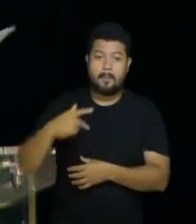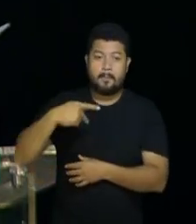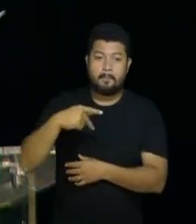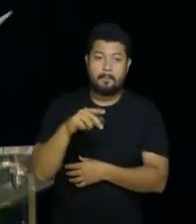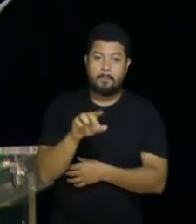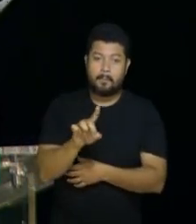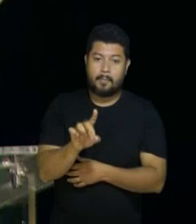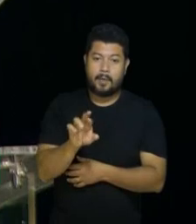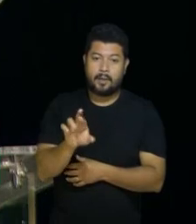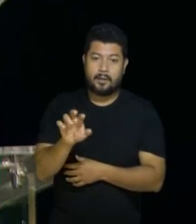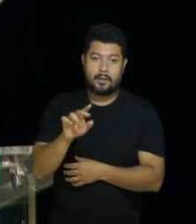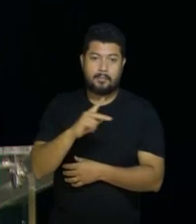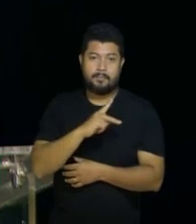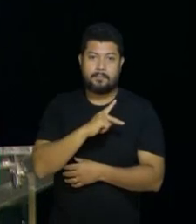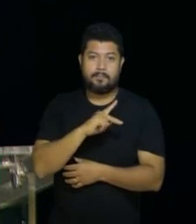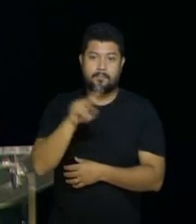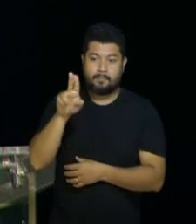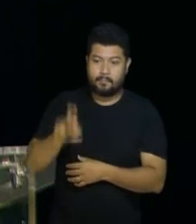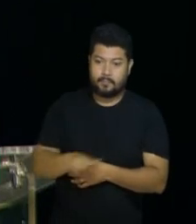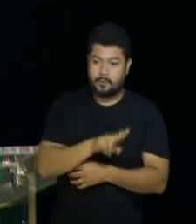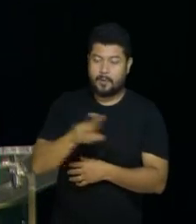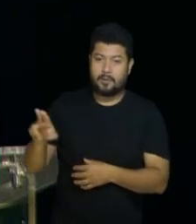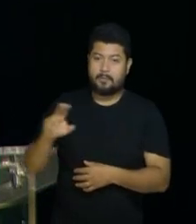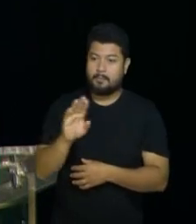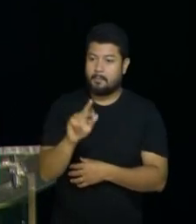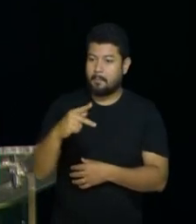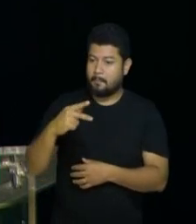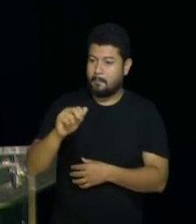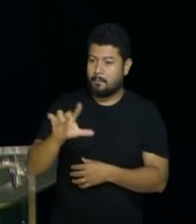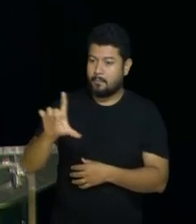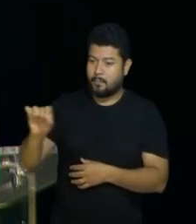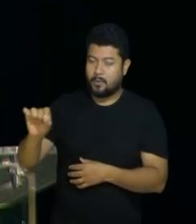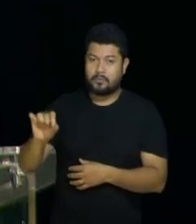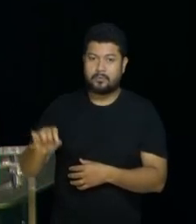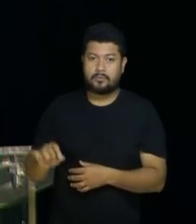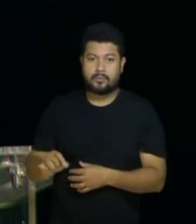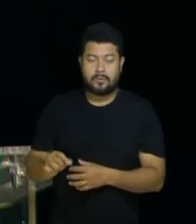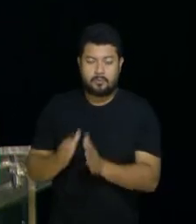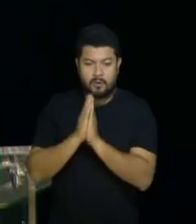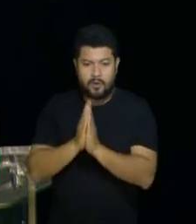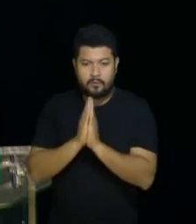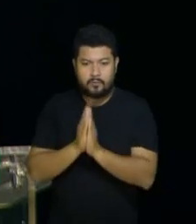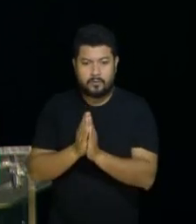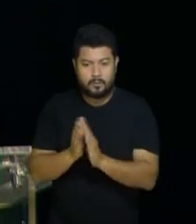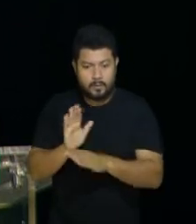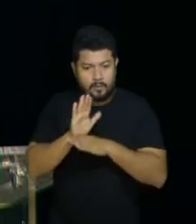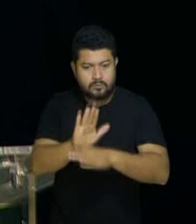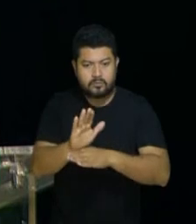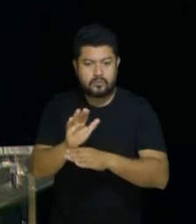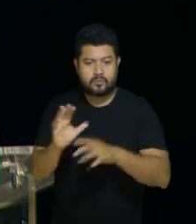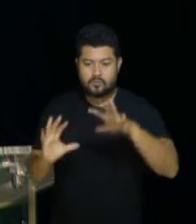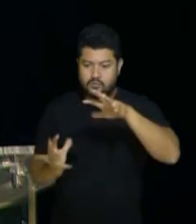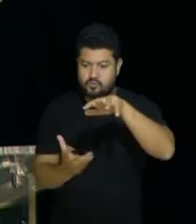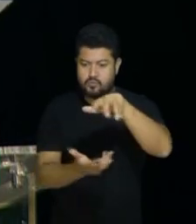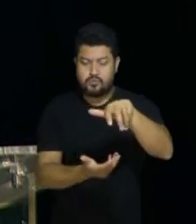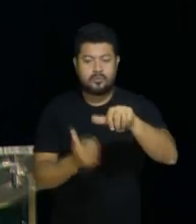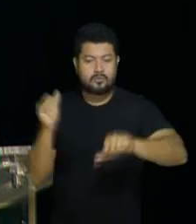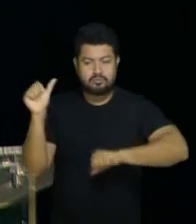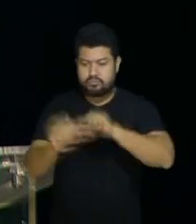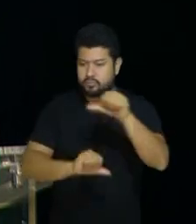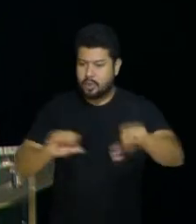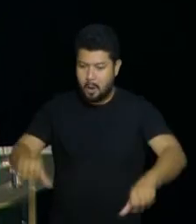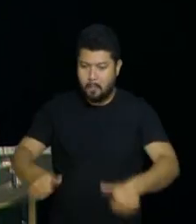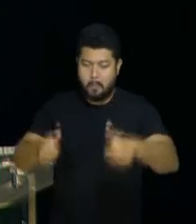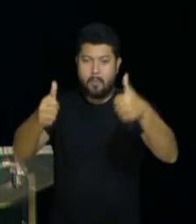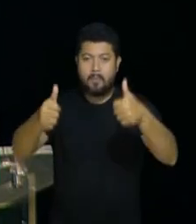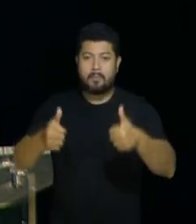procurem deixar o mundo melhor do que encontrastes. O escotismo é um movimento educacional